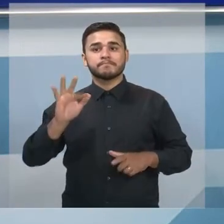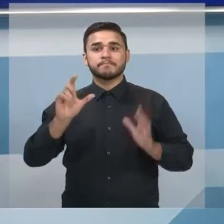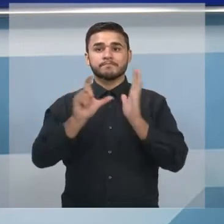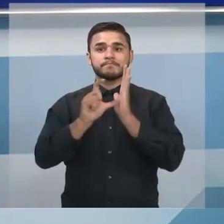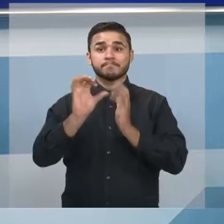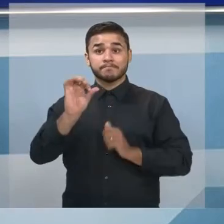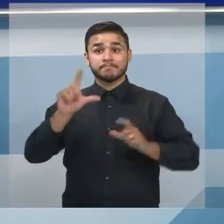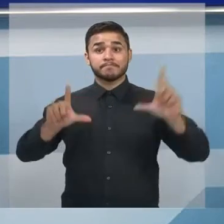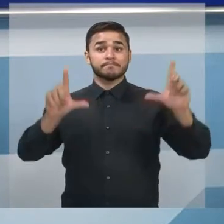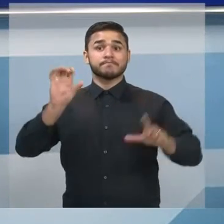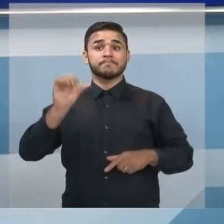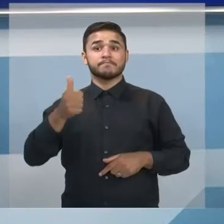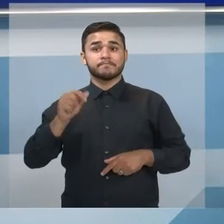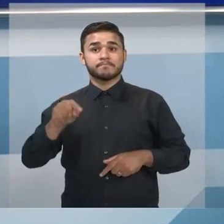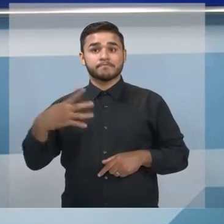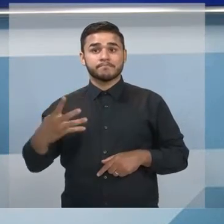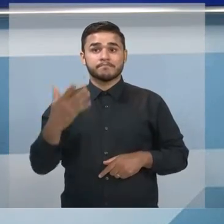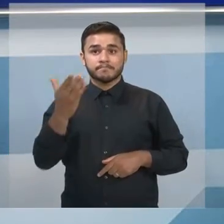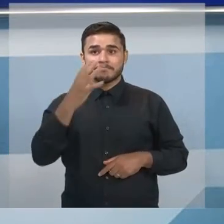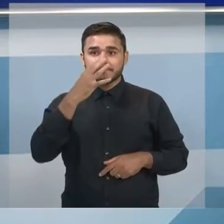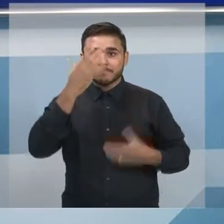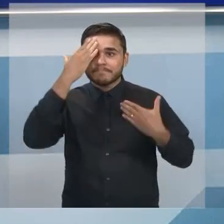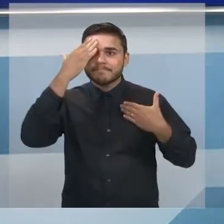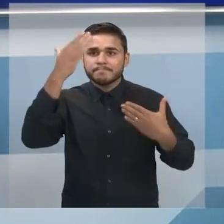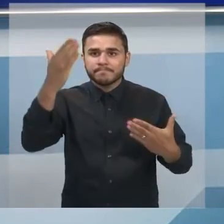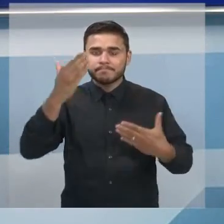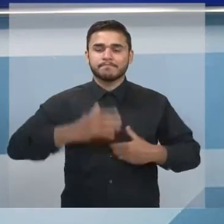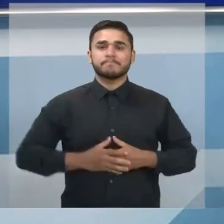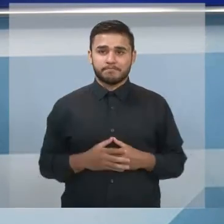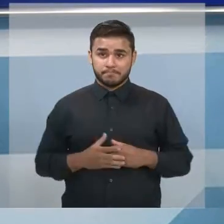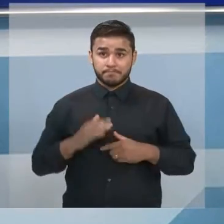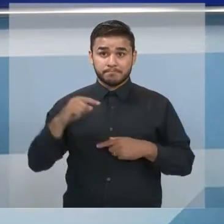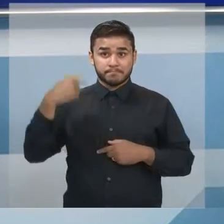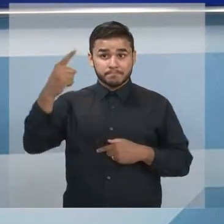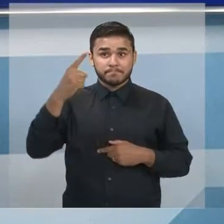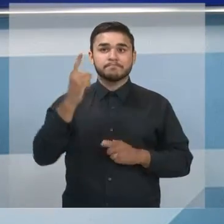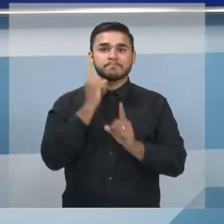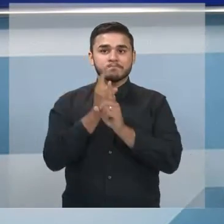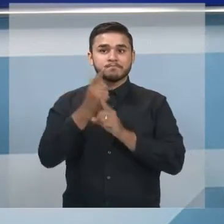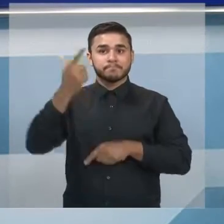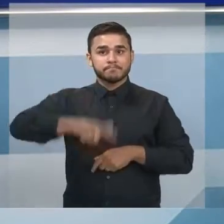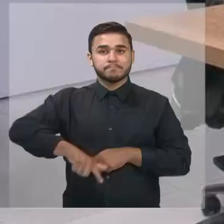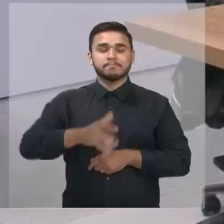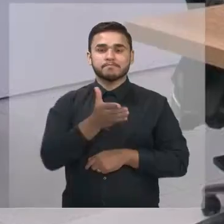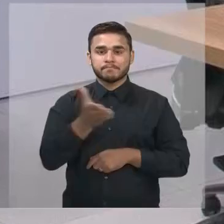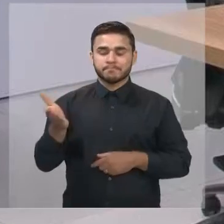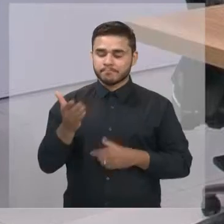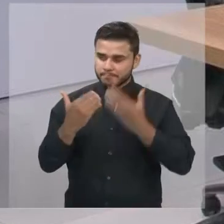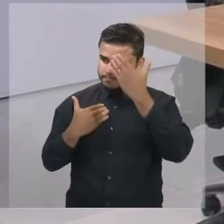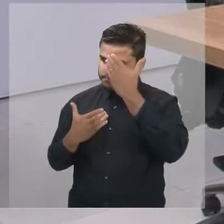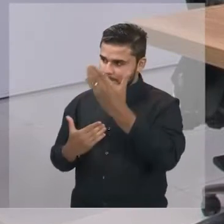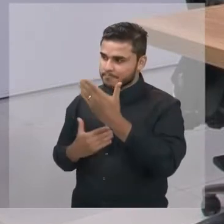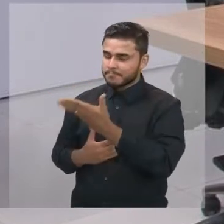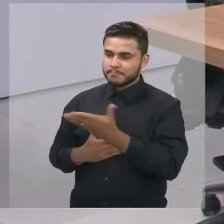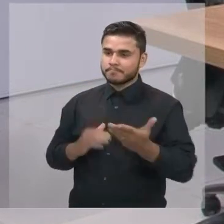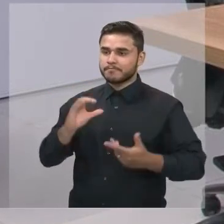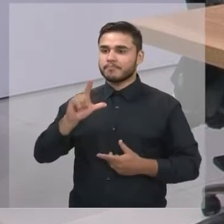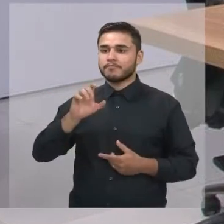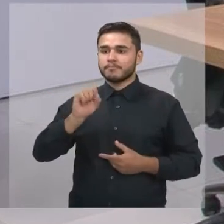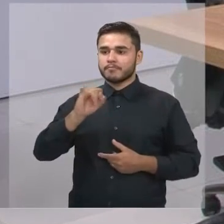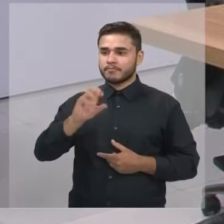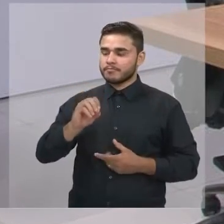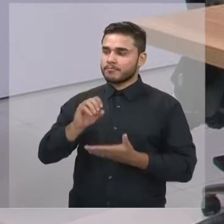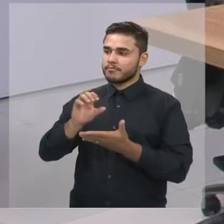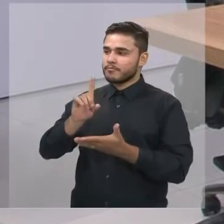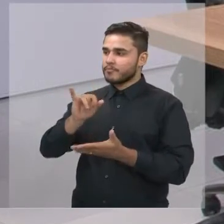digital. Agradecendo a você, assinante, que esteve conosco, e um convite para um próximo observatório, agradecendo desde já aos professores Clésio Arruda,